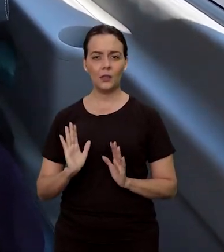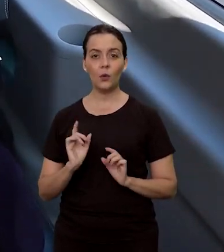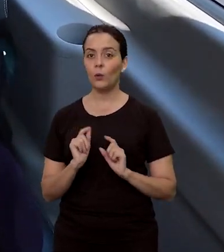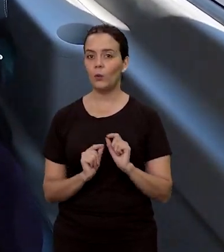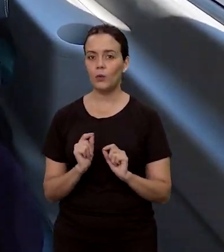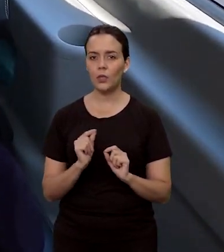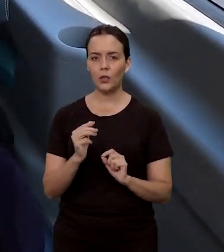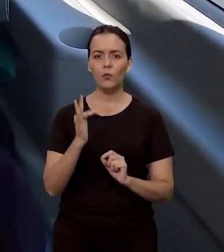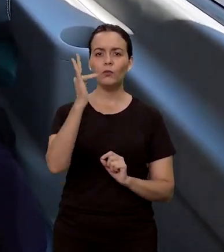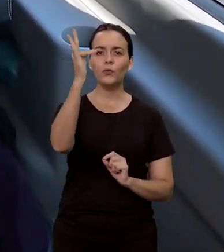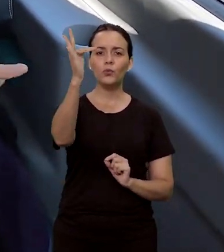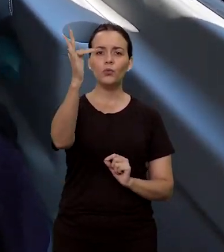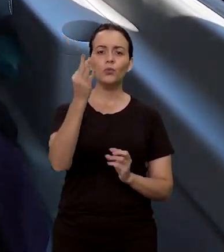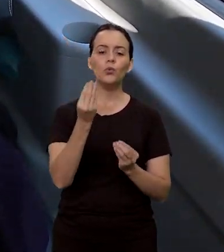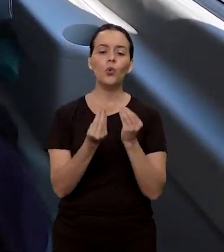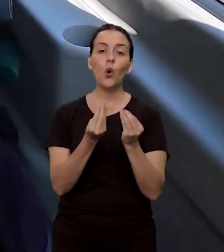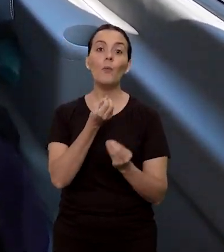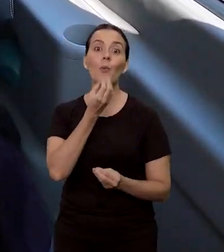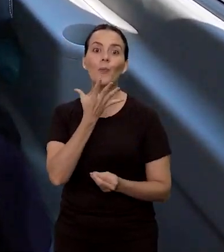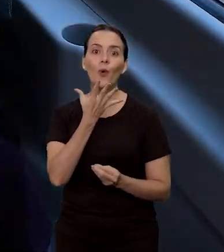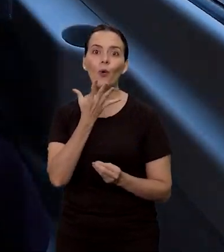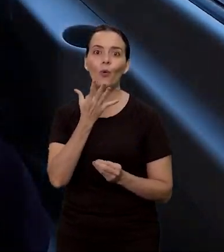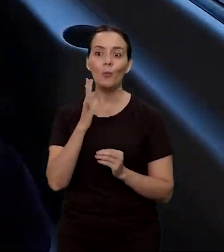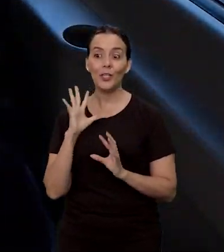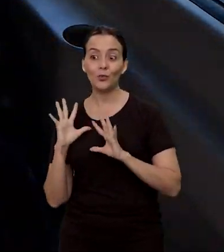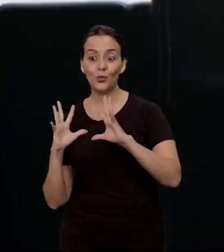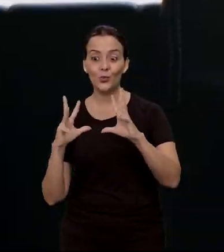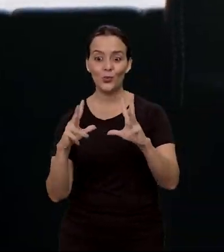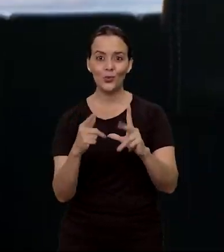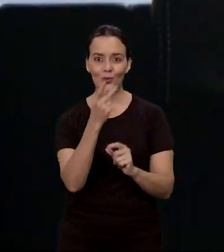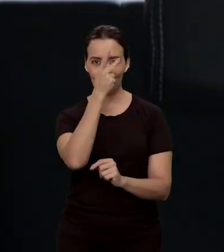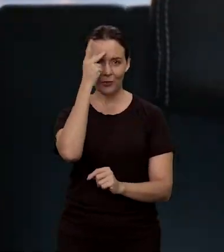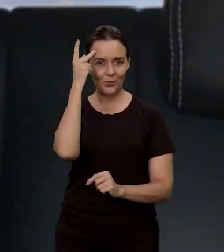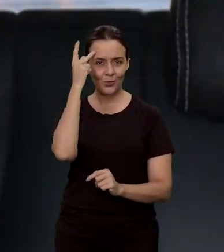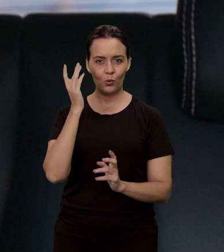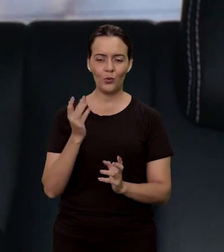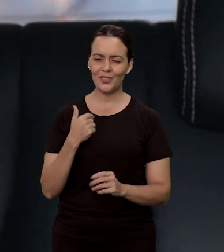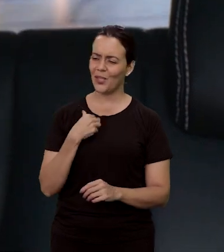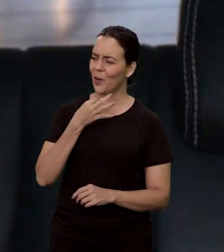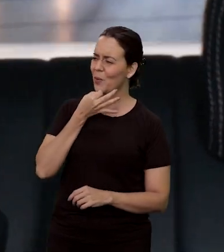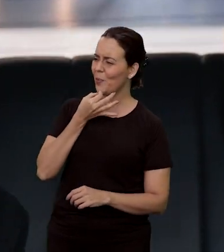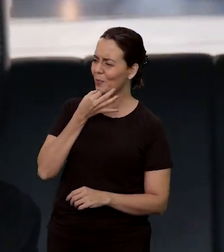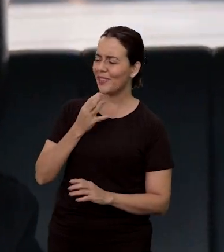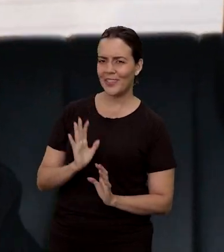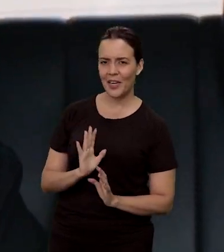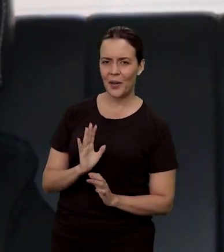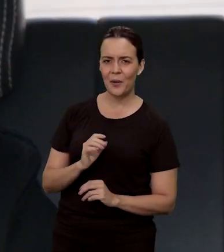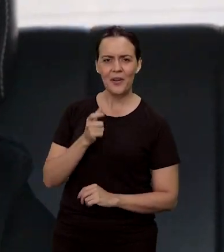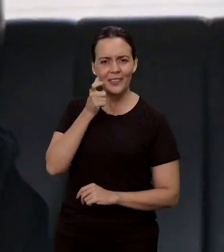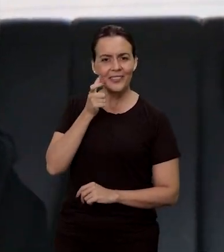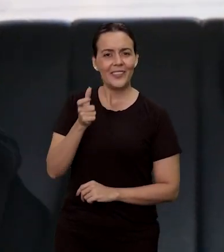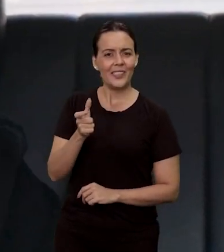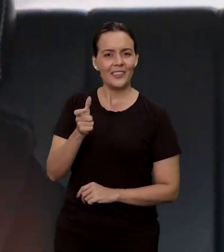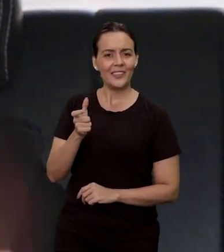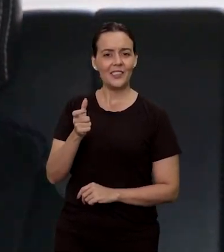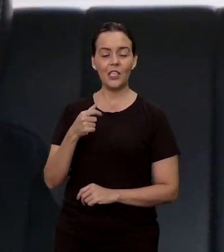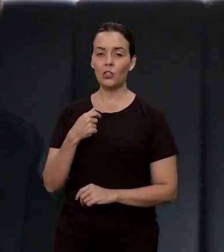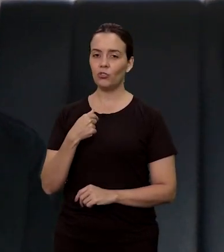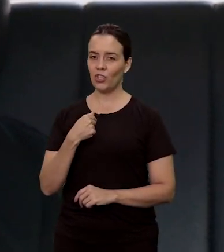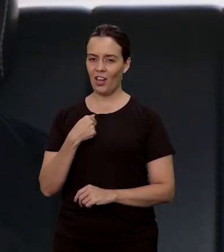bom para todos. Mas eu acho até interessante, engraçado às vezes, né, tu falar dessa ideia de, eu ser o cara que